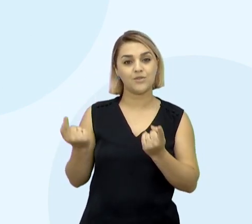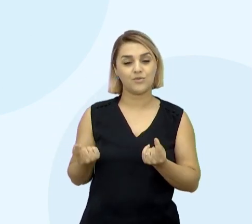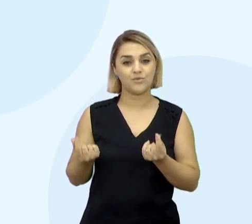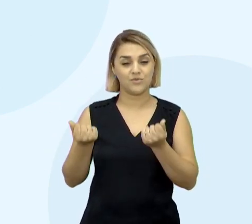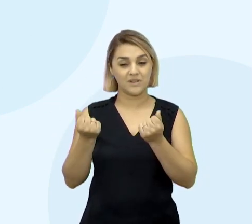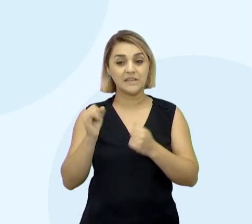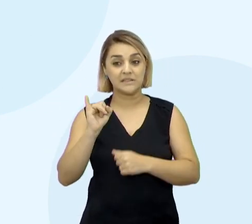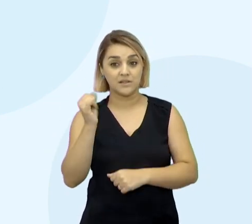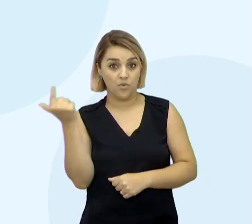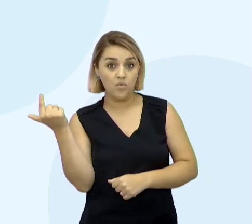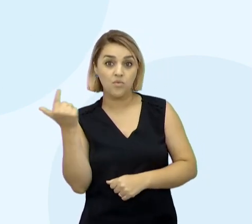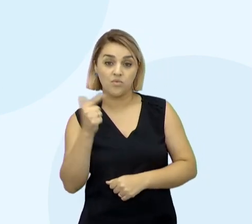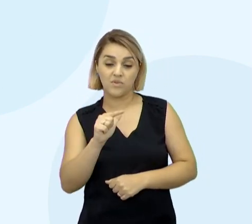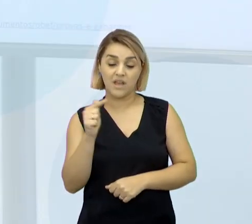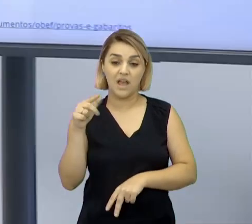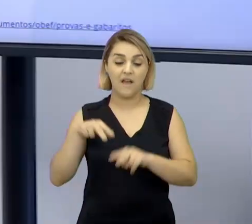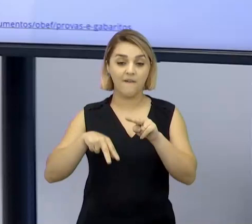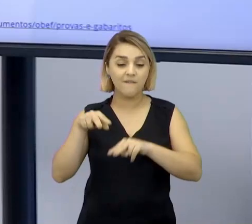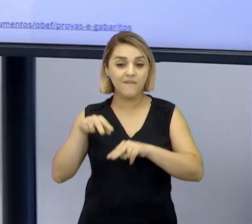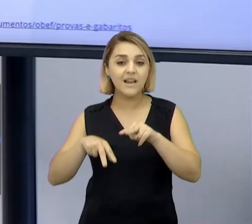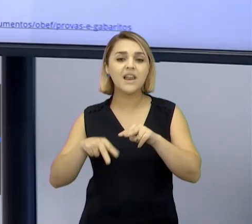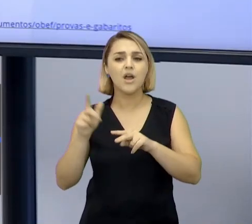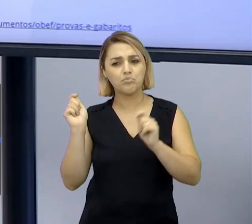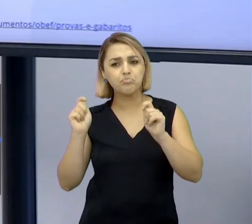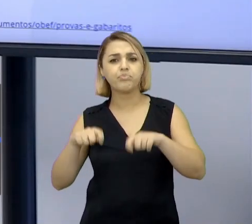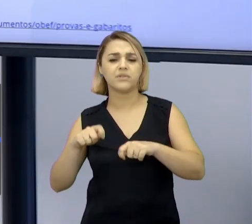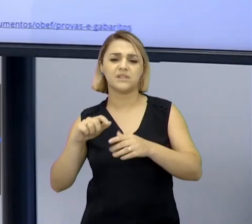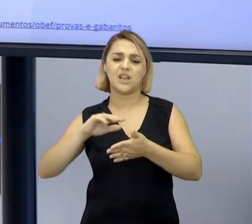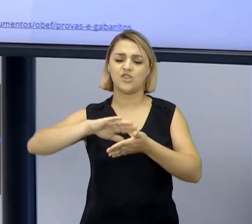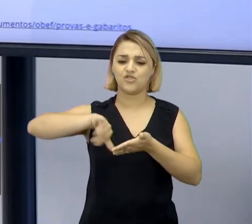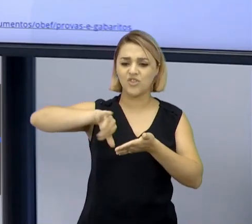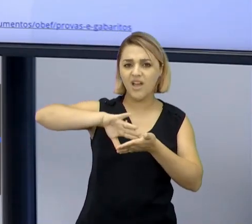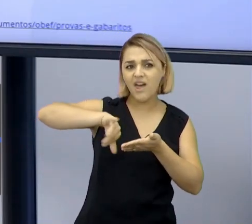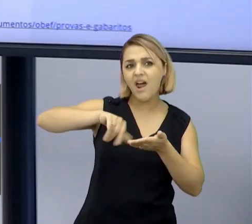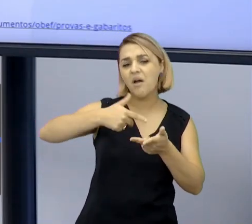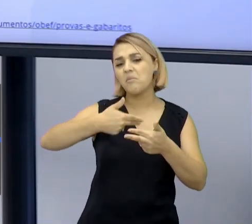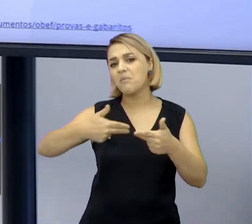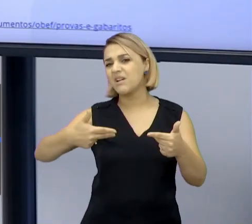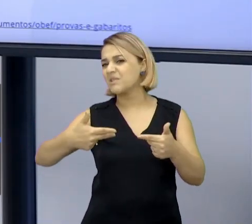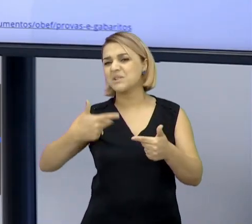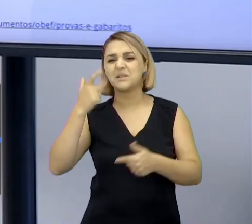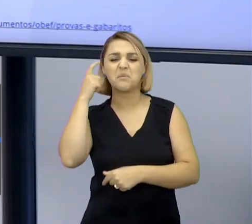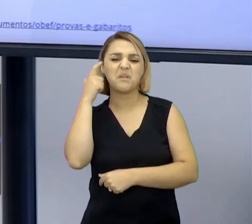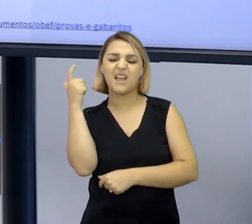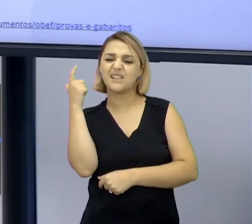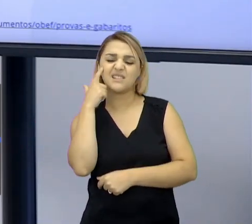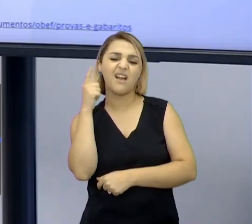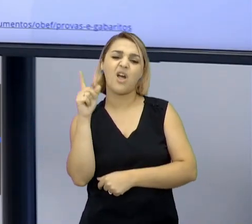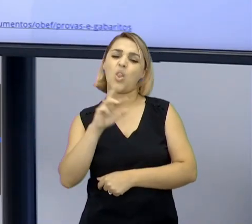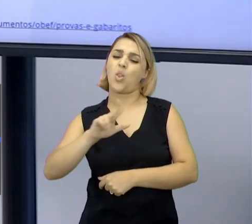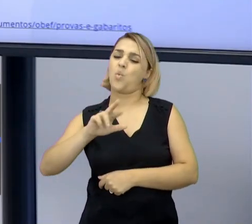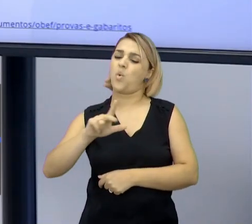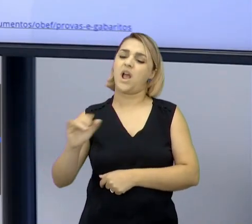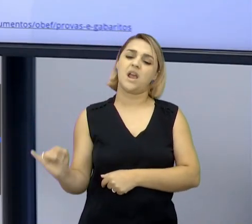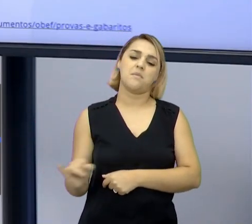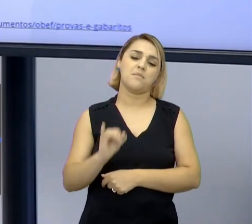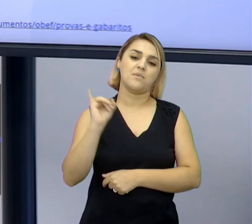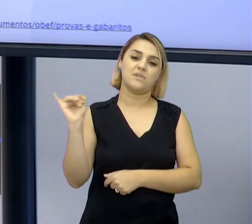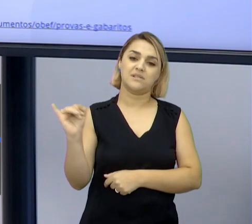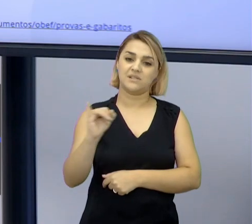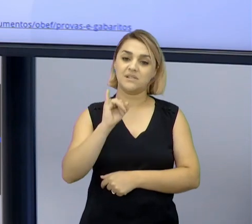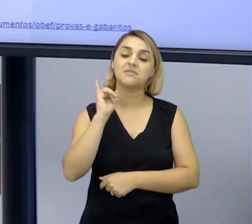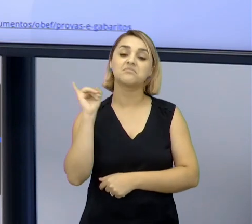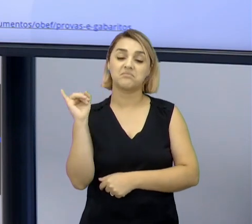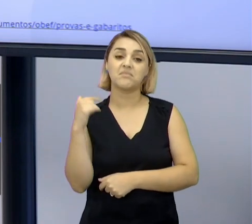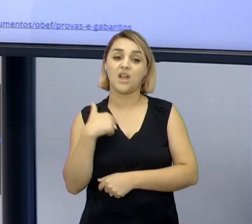consigo avaliar, eu consigo retirar algumas coisas que pode ser considerado supérfluo, né, que eu consigo passar sem, aí